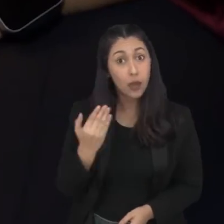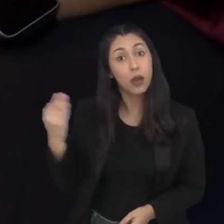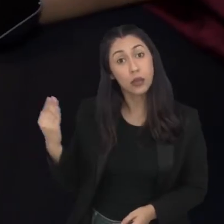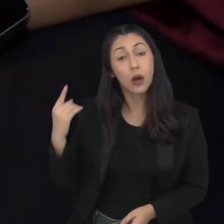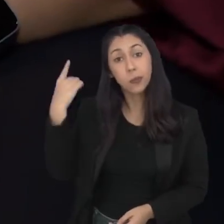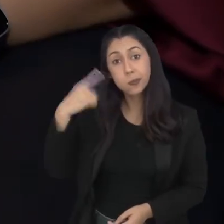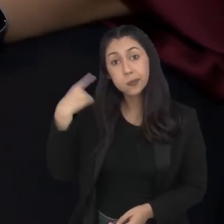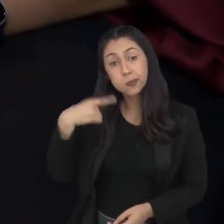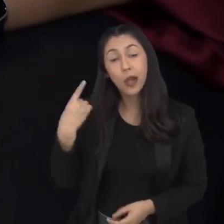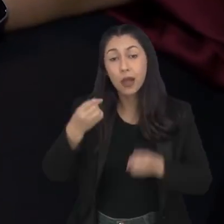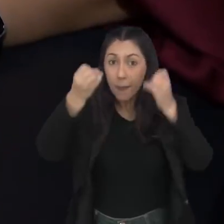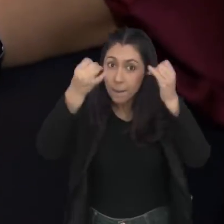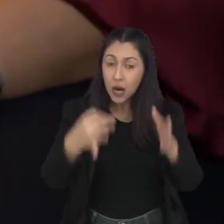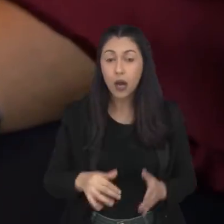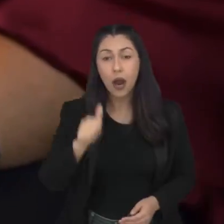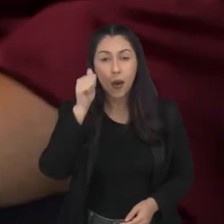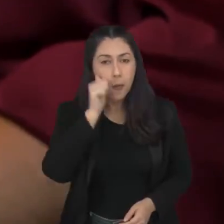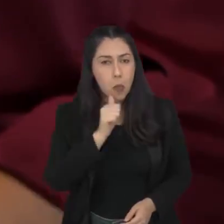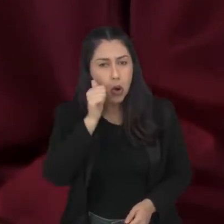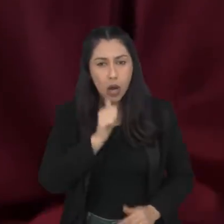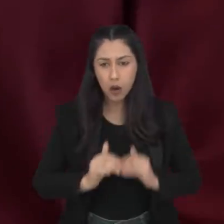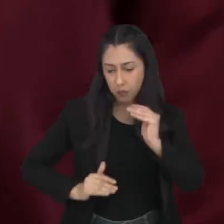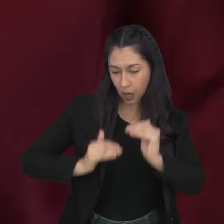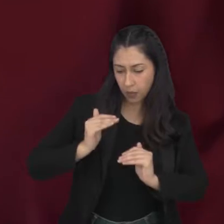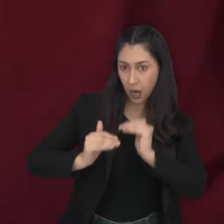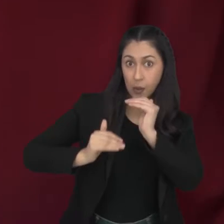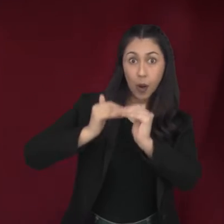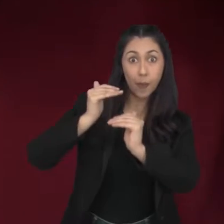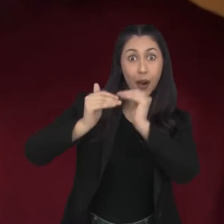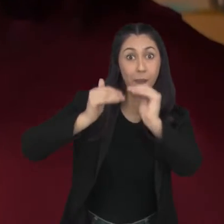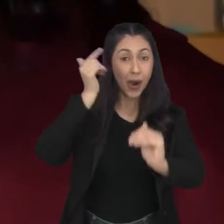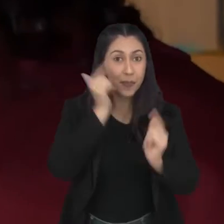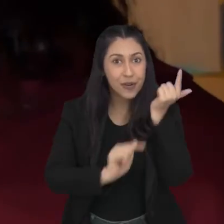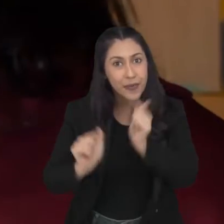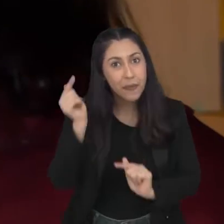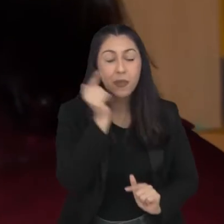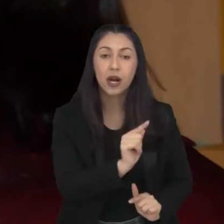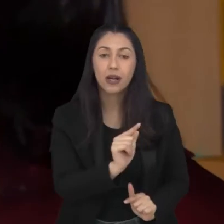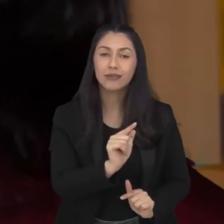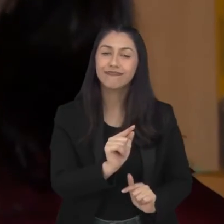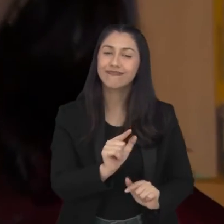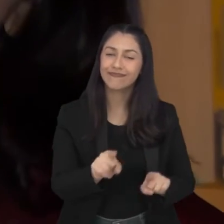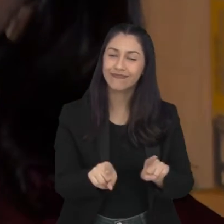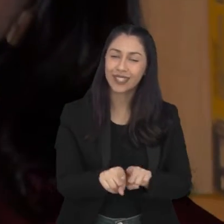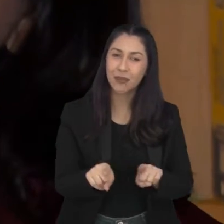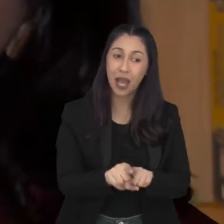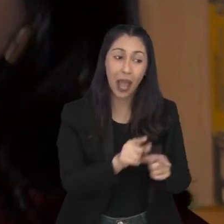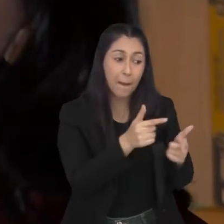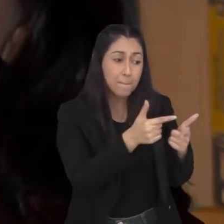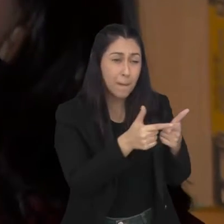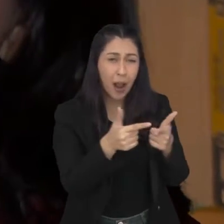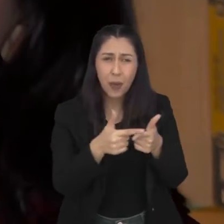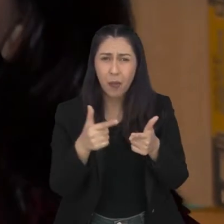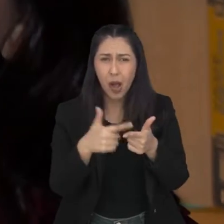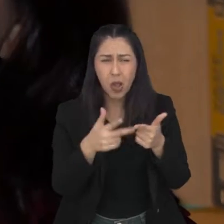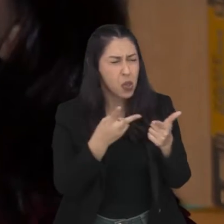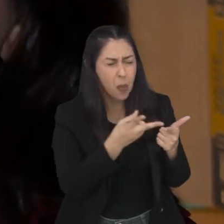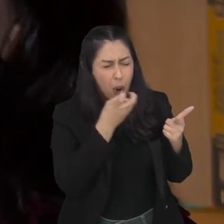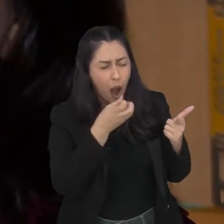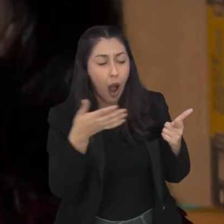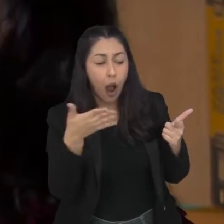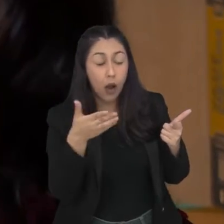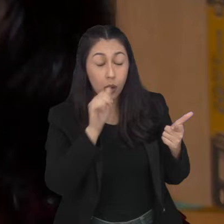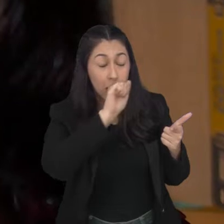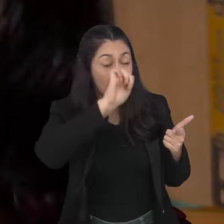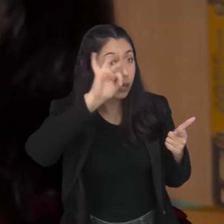Essa advogada explica que, na medida em que as mulheres caminham na direção da igualdade de gênero, problemas até então invisíveis